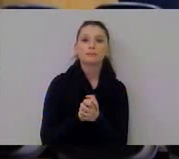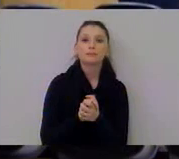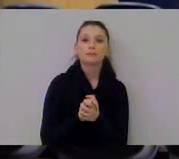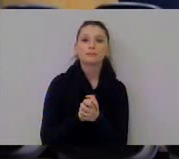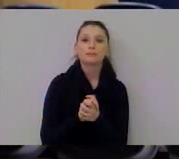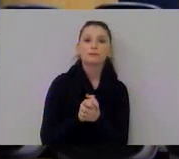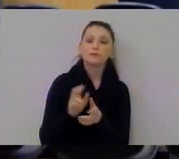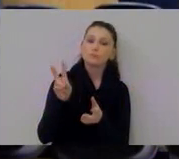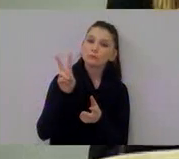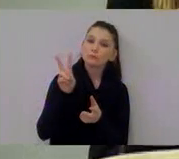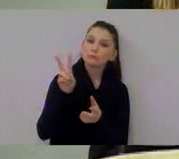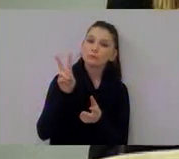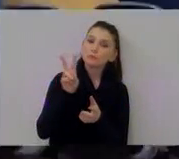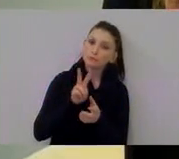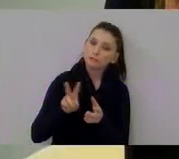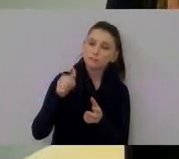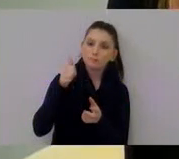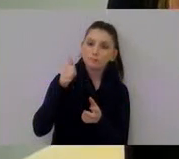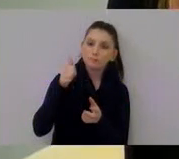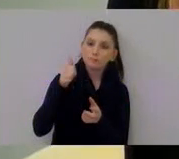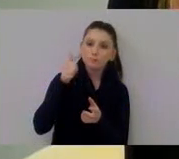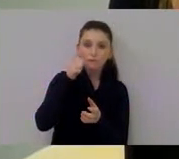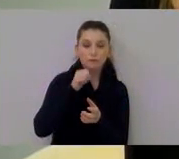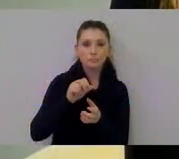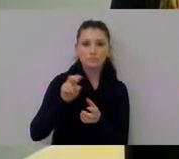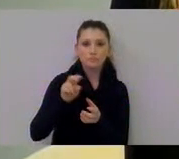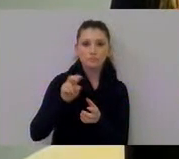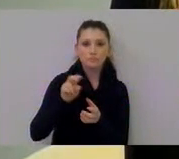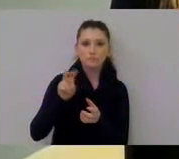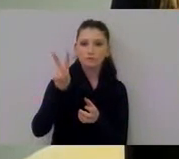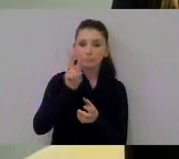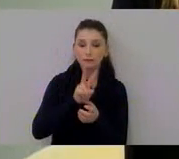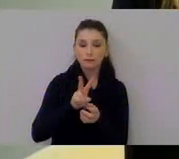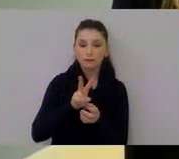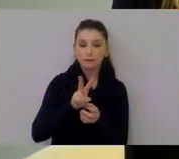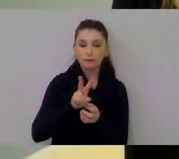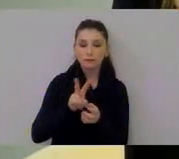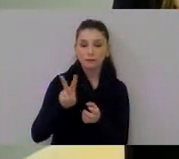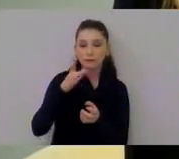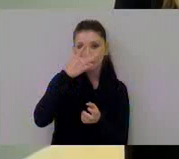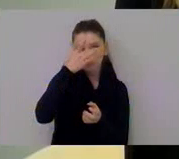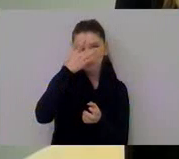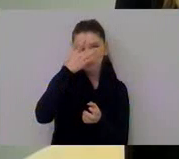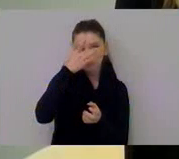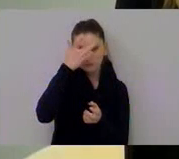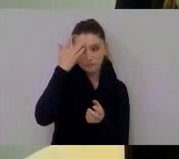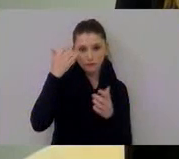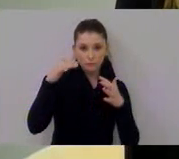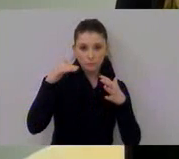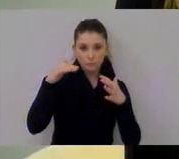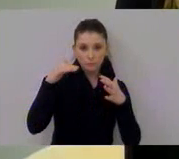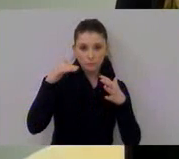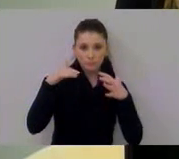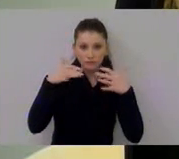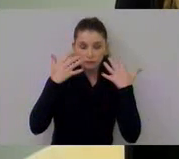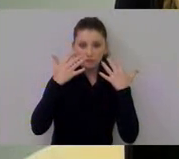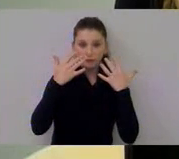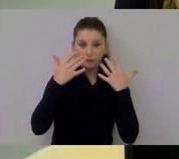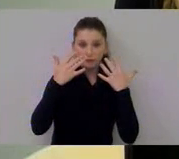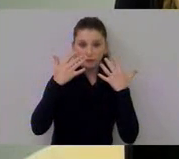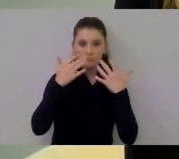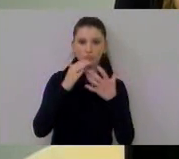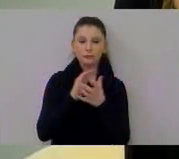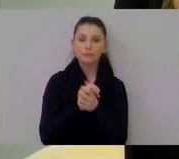vereadores, público que nos assiste. Eu subo a tribuna na noite de